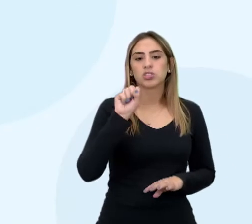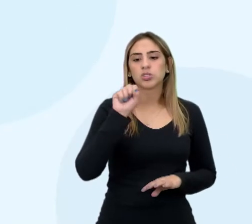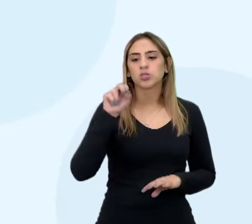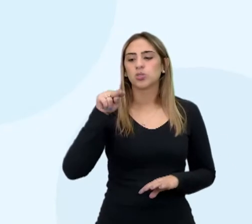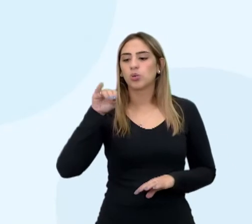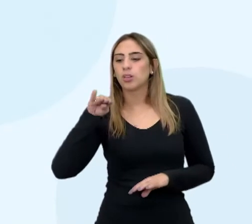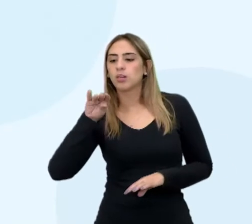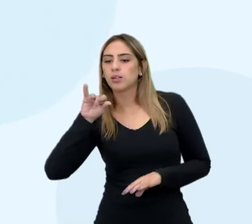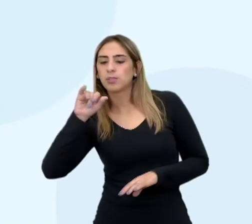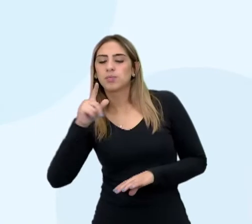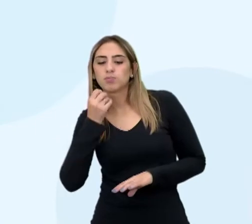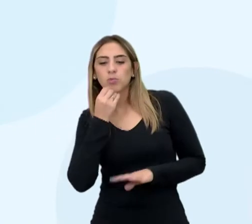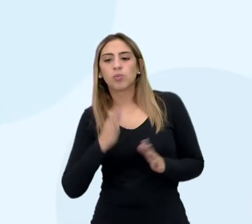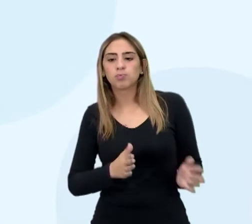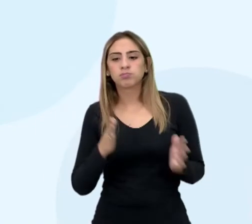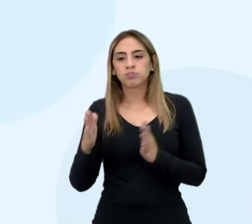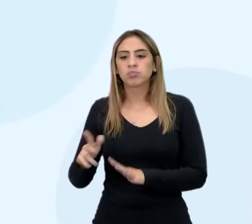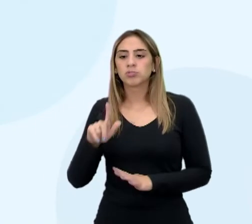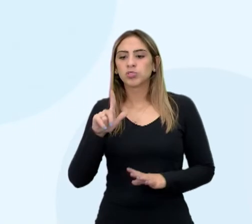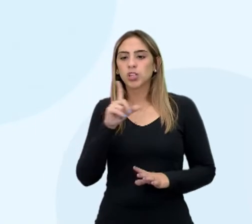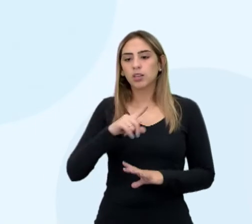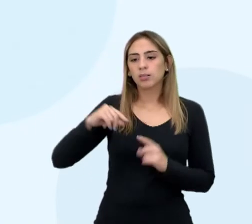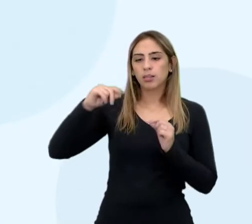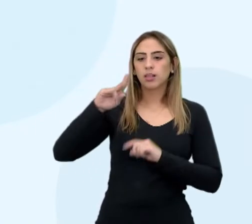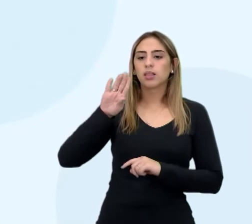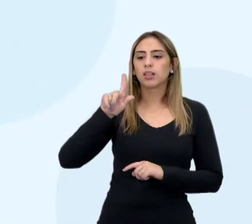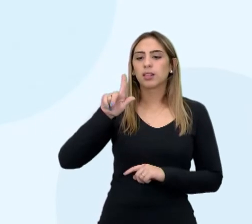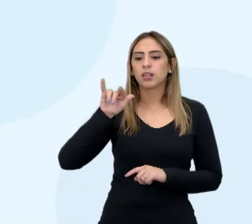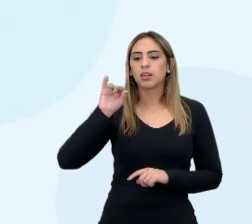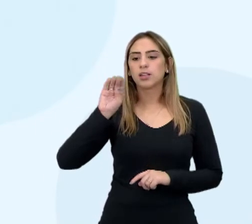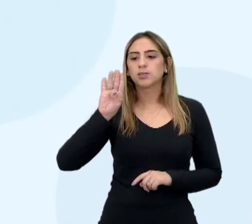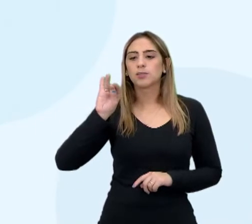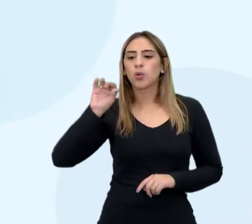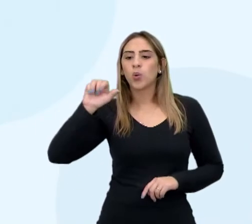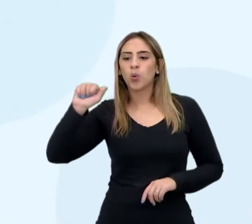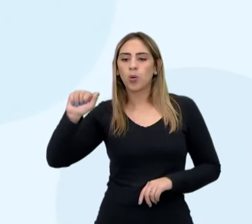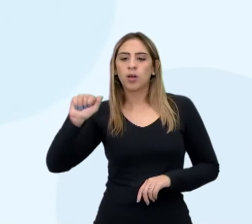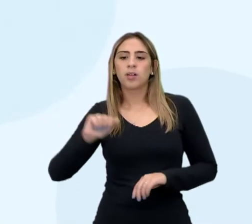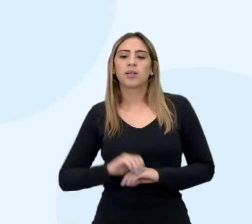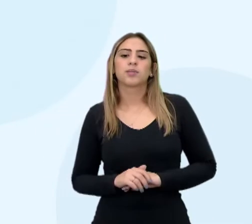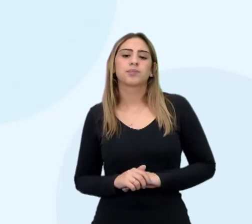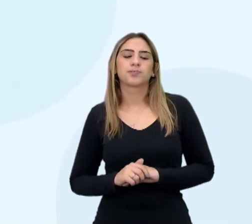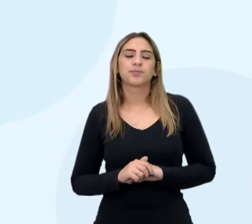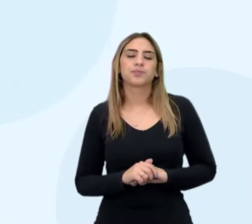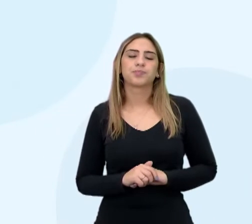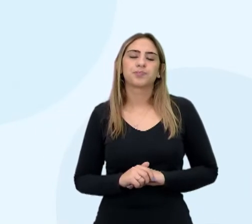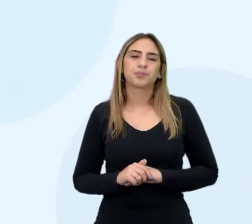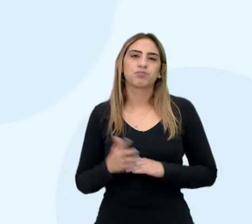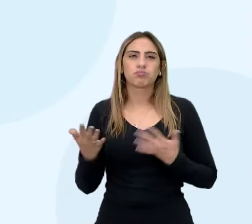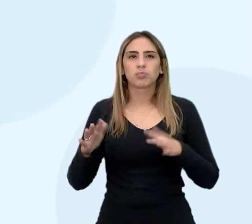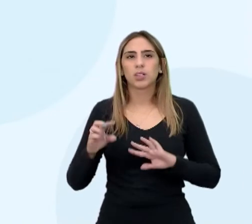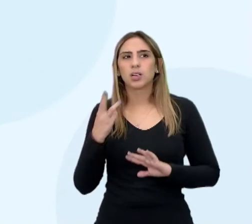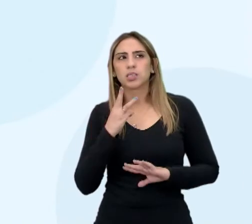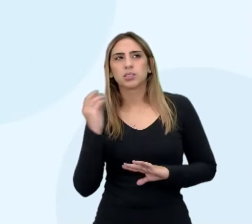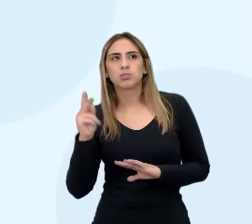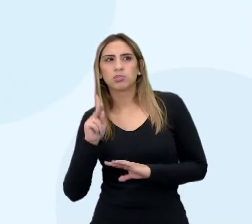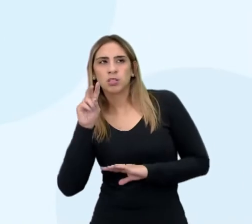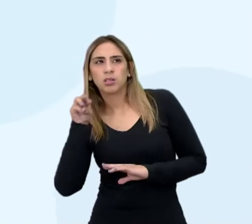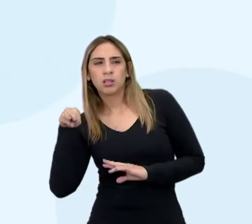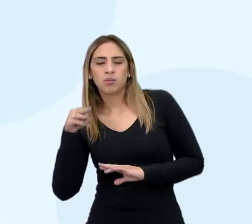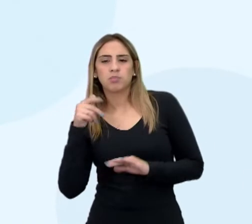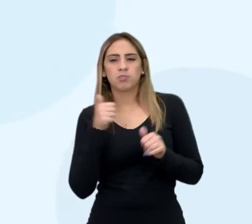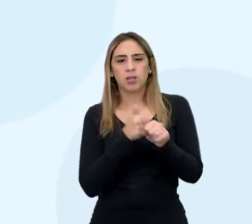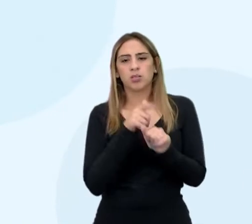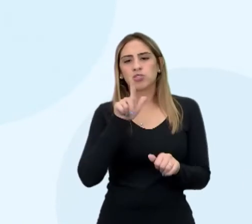devastando aí boa parte de Lisboa, né? Então esse epicentro do terremoto estava a cerca de 200 a 300 quilômetros de